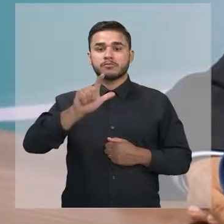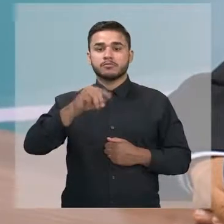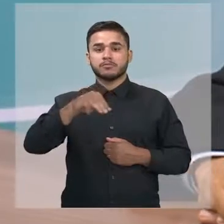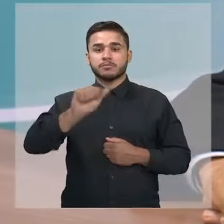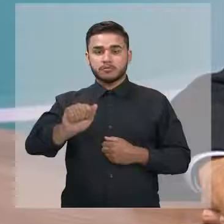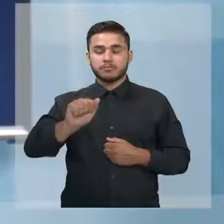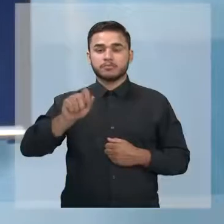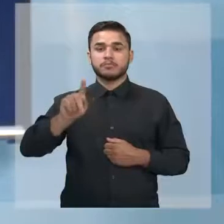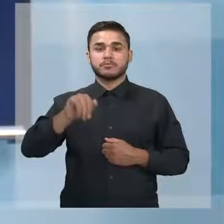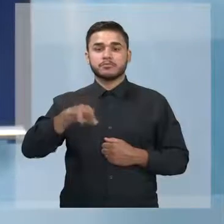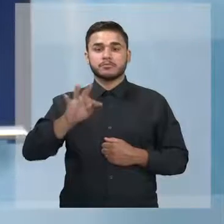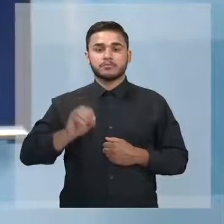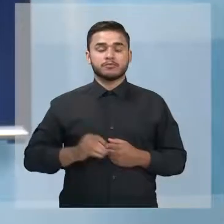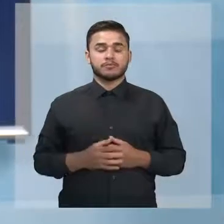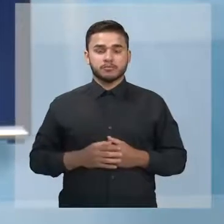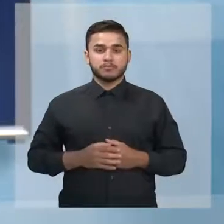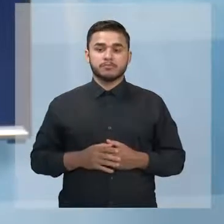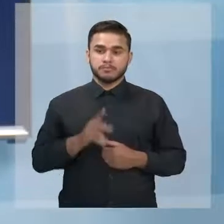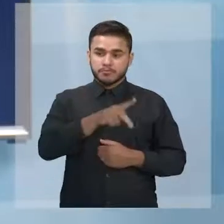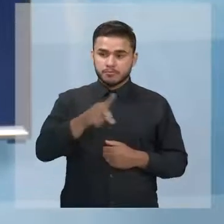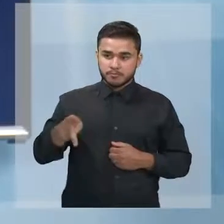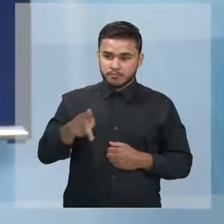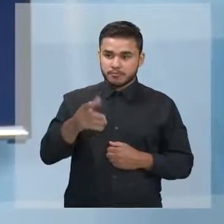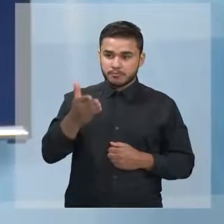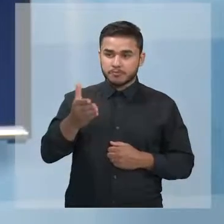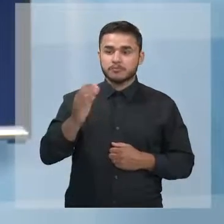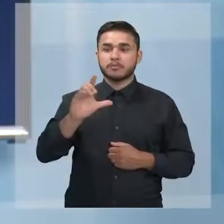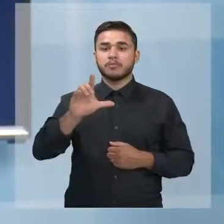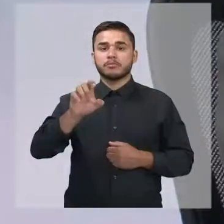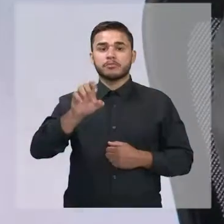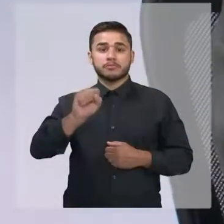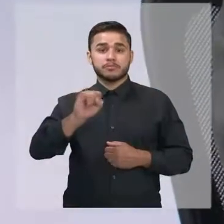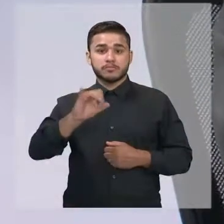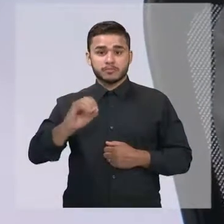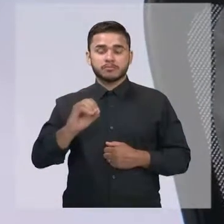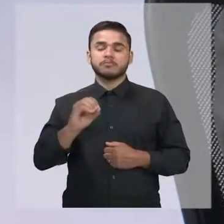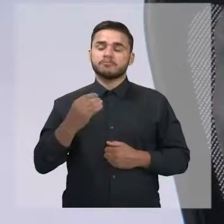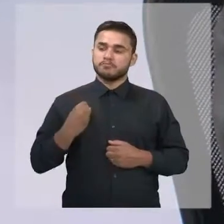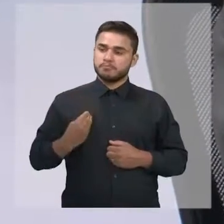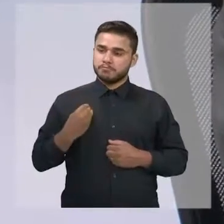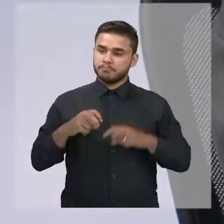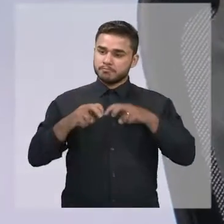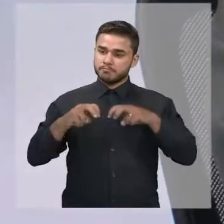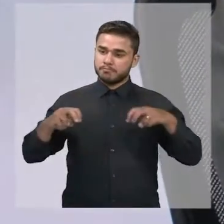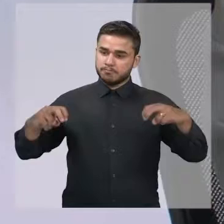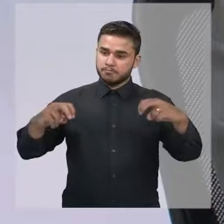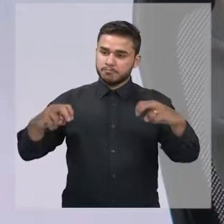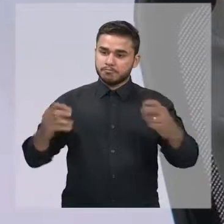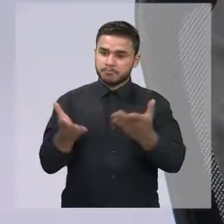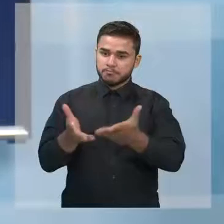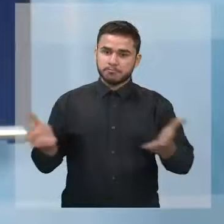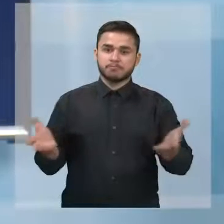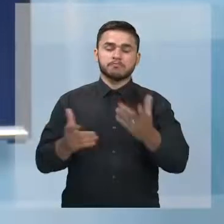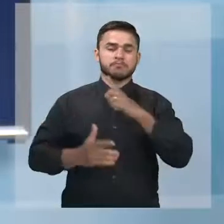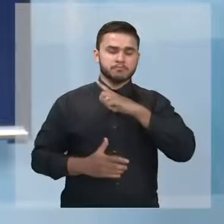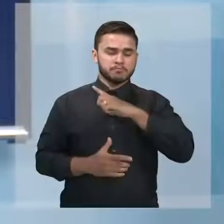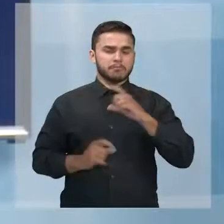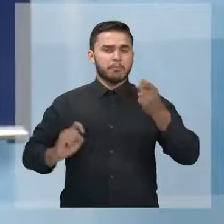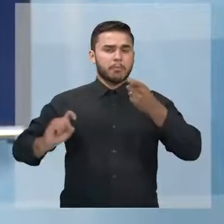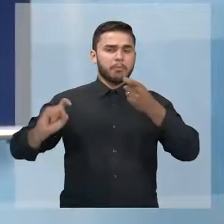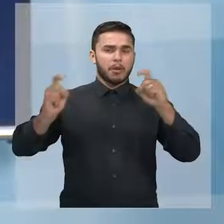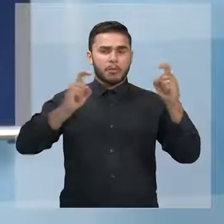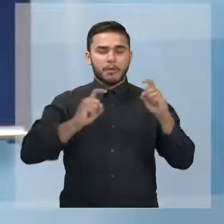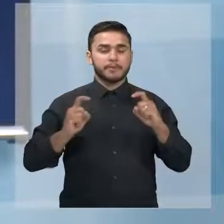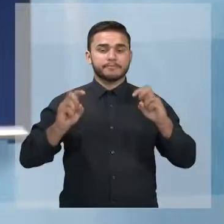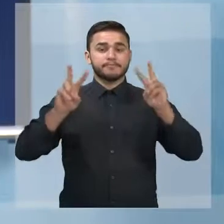Pinto, e o professor, sociólogo, Dr. Clésio Arruda, que também integra a nossa bancada para as discussões dos vários